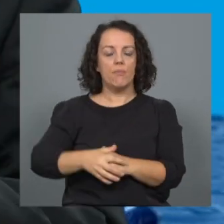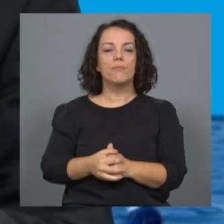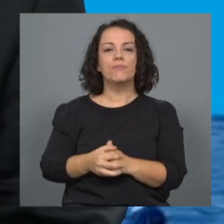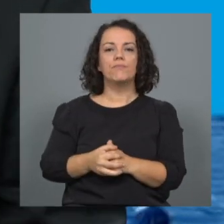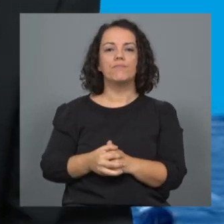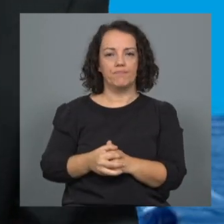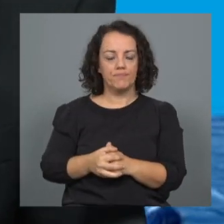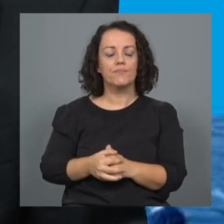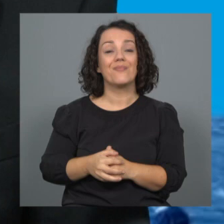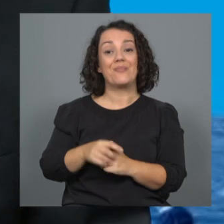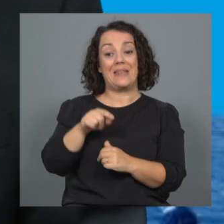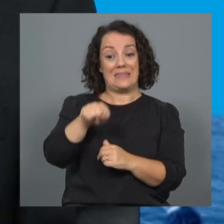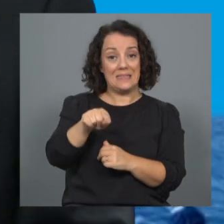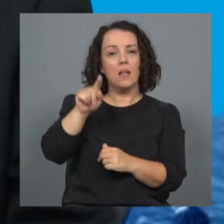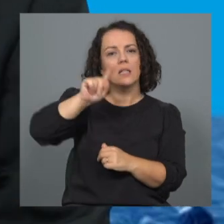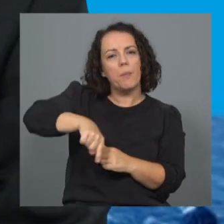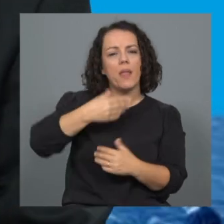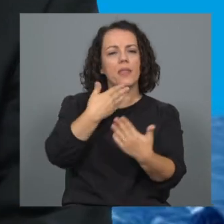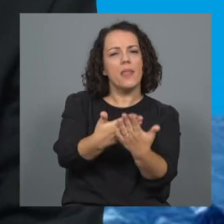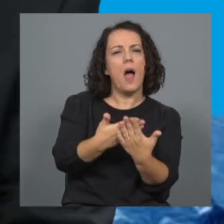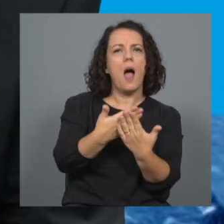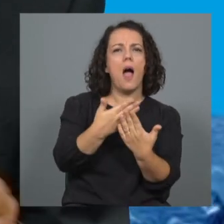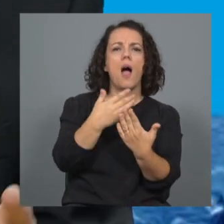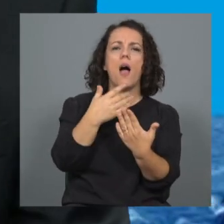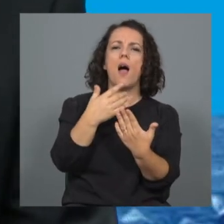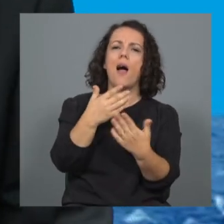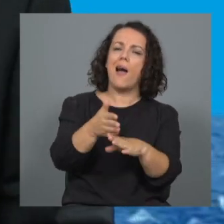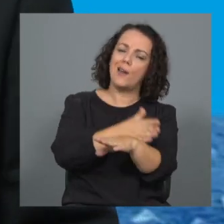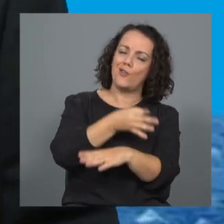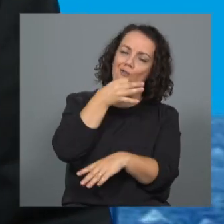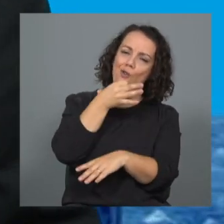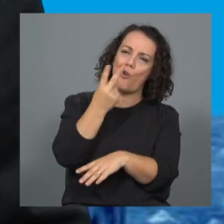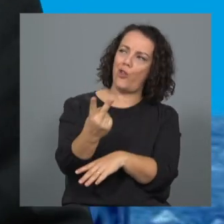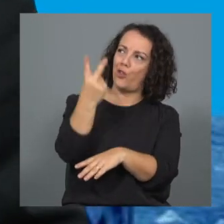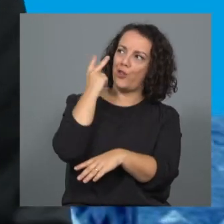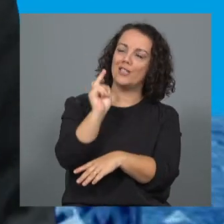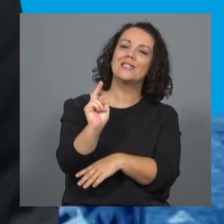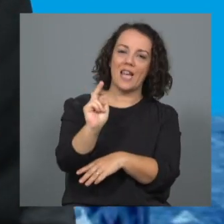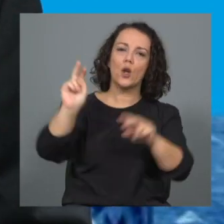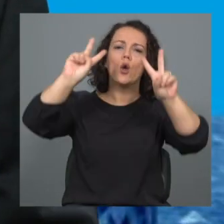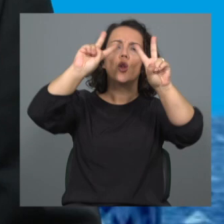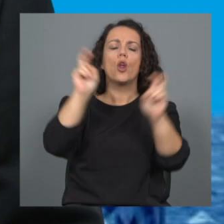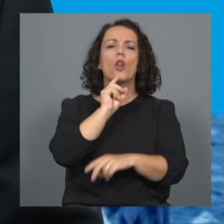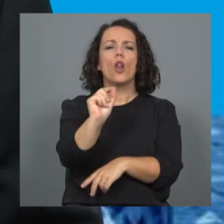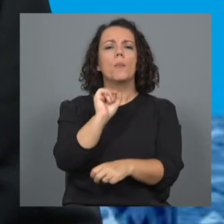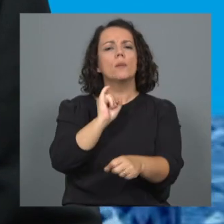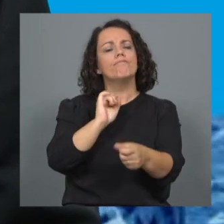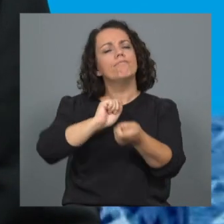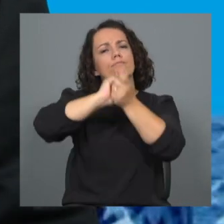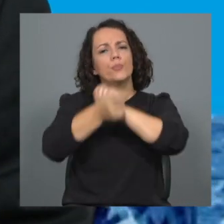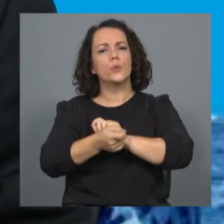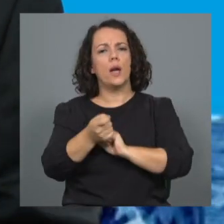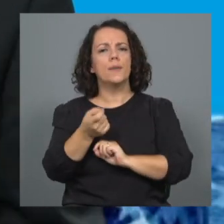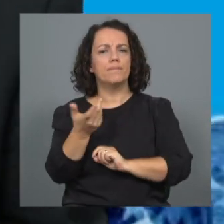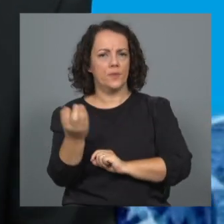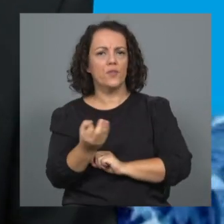Daí também deriva um bocadinho a ideia de termos mudado o nome do encontro, já falámos nisto há 2 anos, mas não é demais referir,